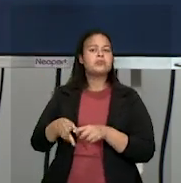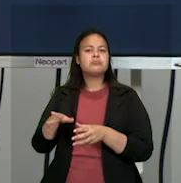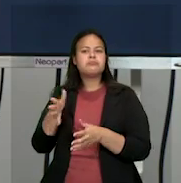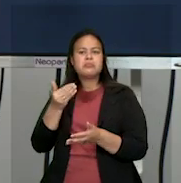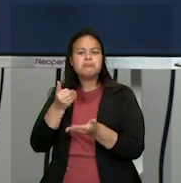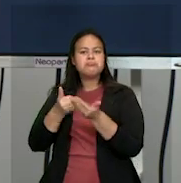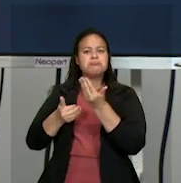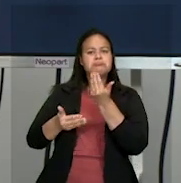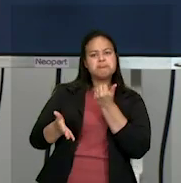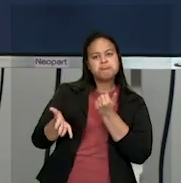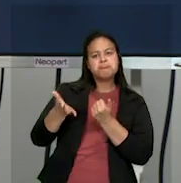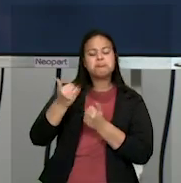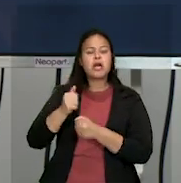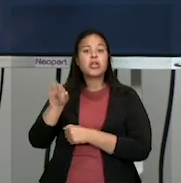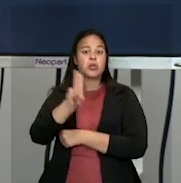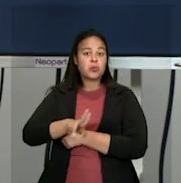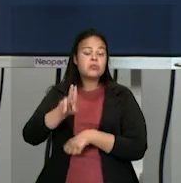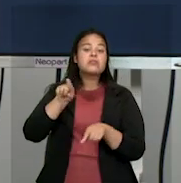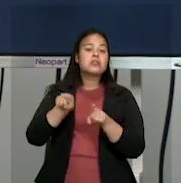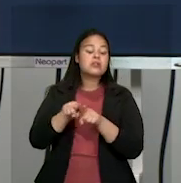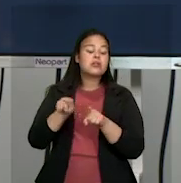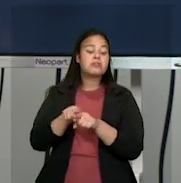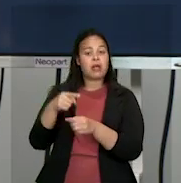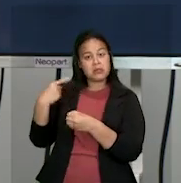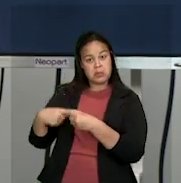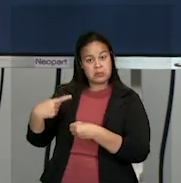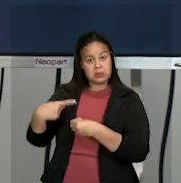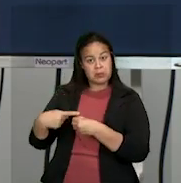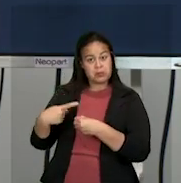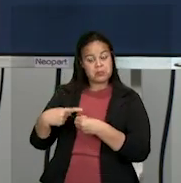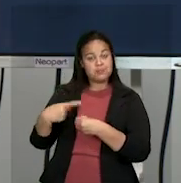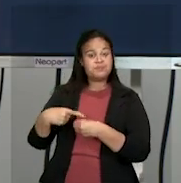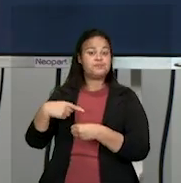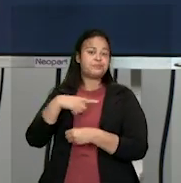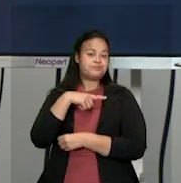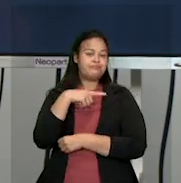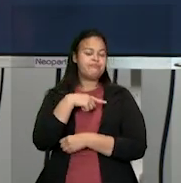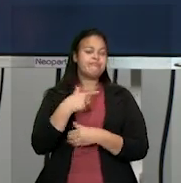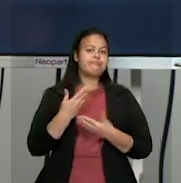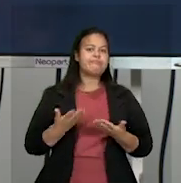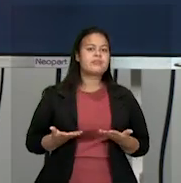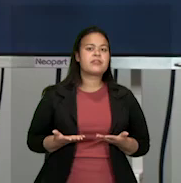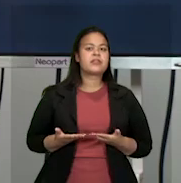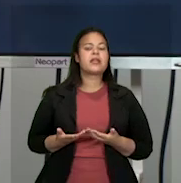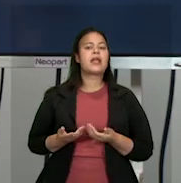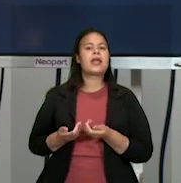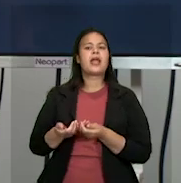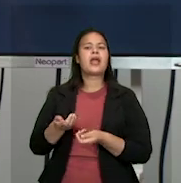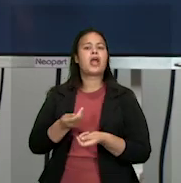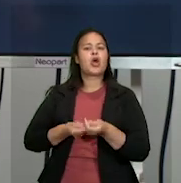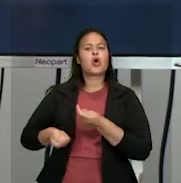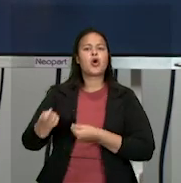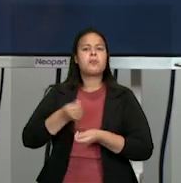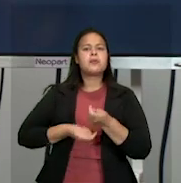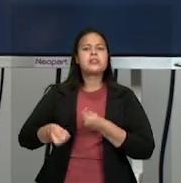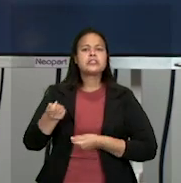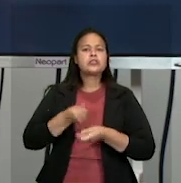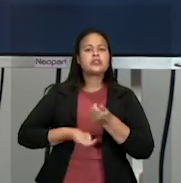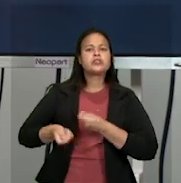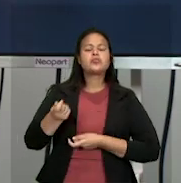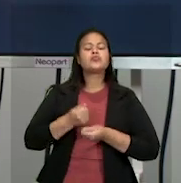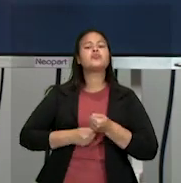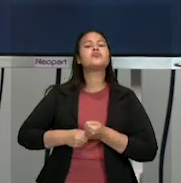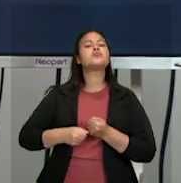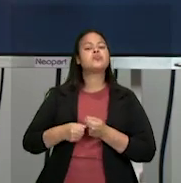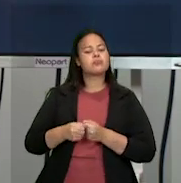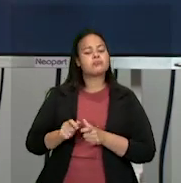consome. Na cidade também, né, existe o comércio, né, a atividade de